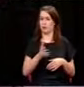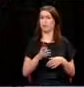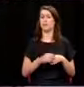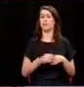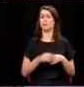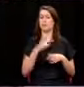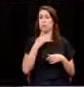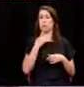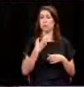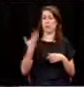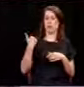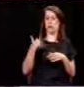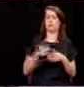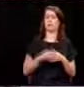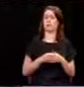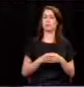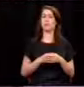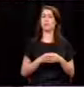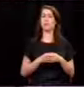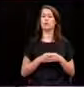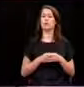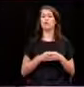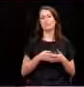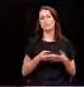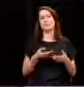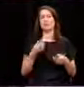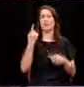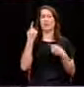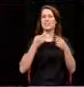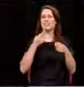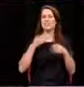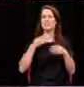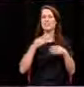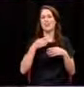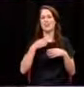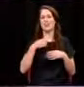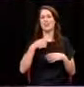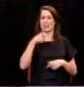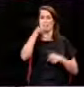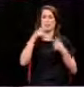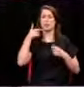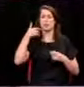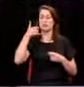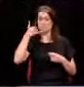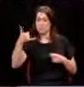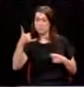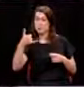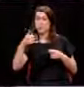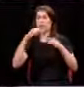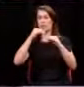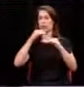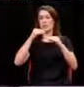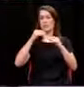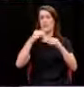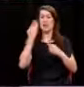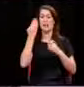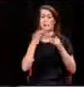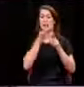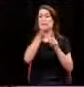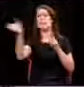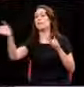anterior, a conversa divaga sempre um pouco para as outras questões e nós tentamos sempre responder o melhor que sabemos, o